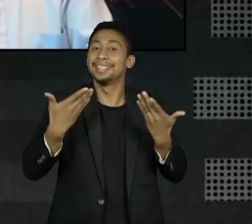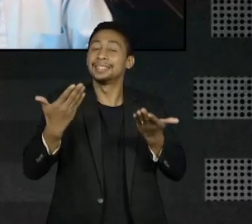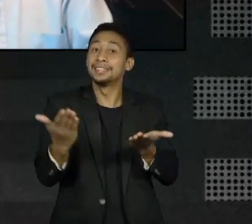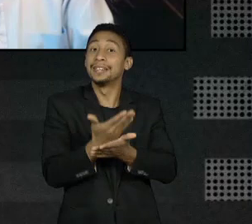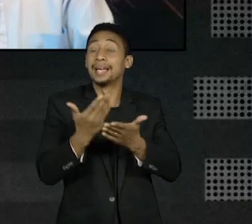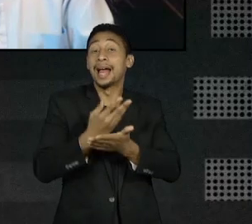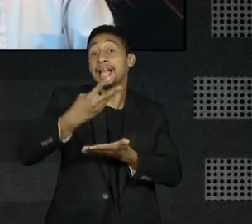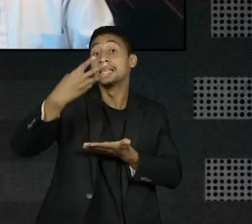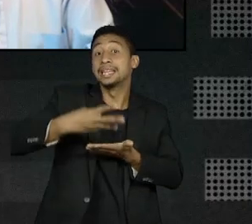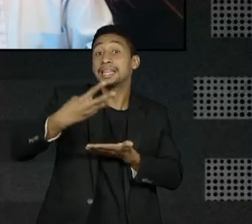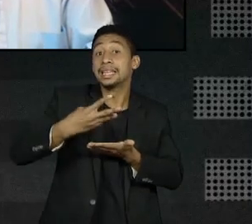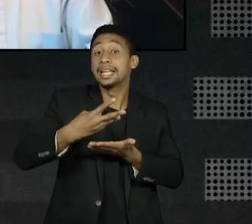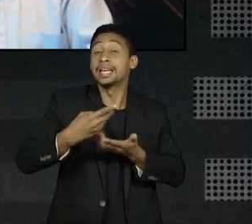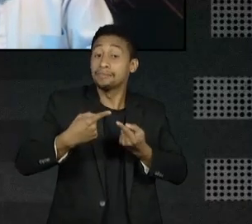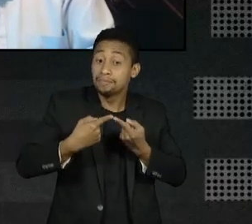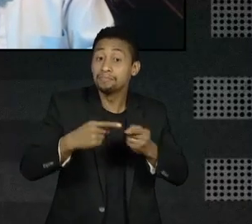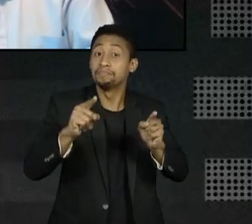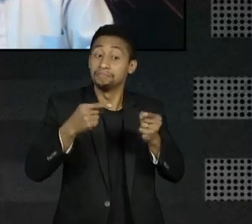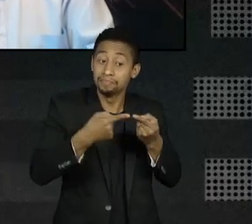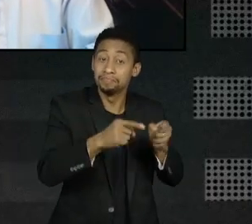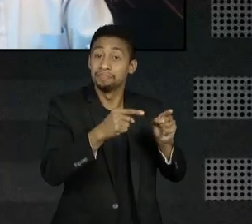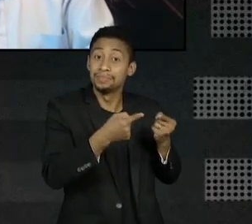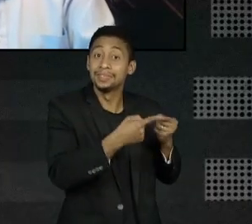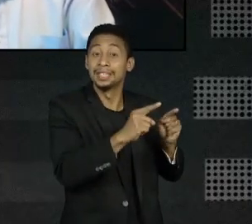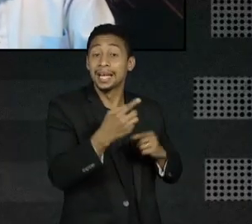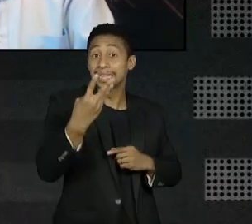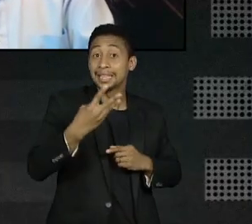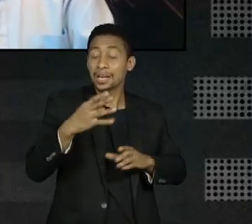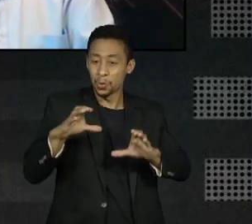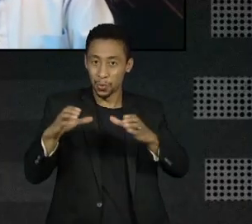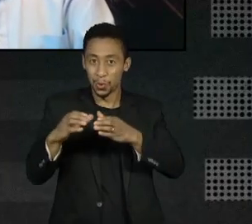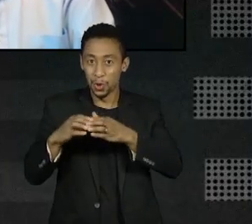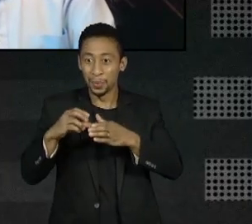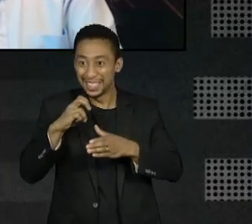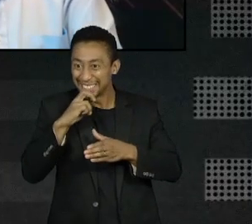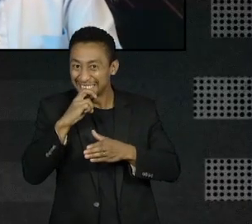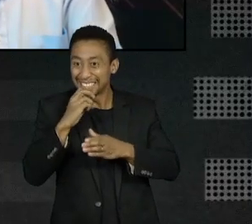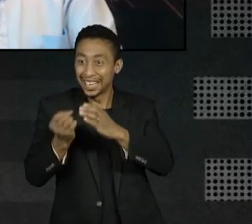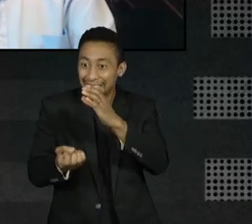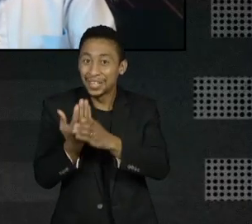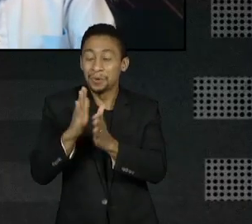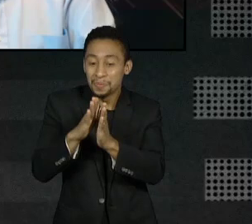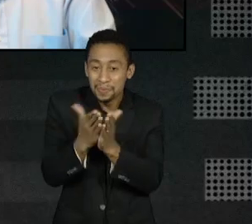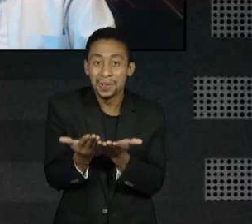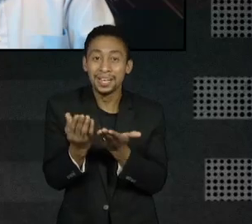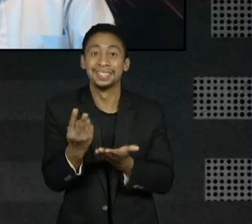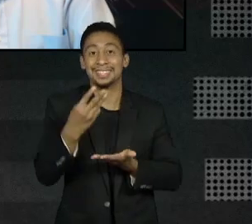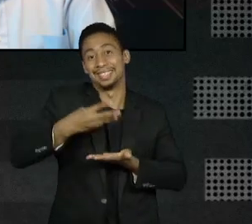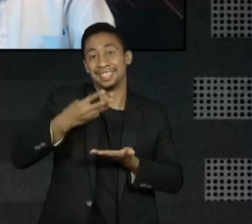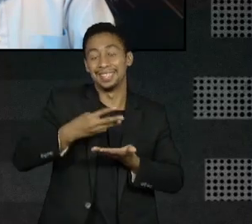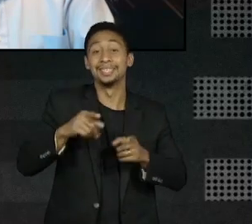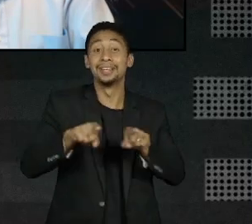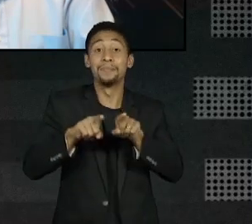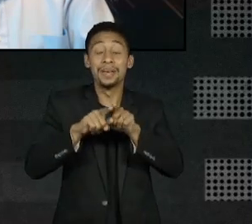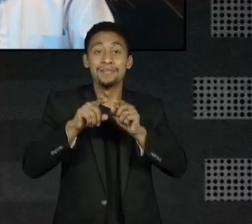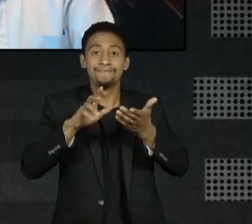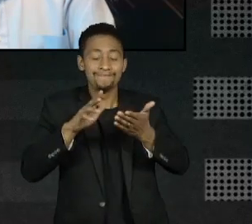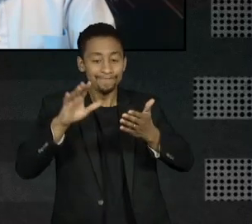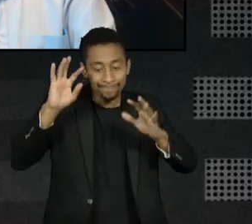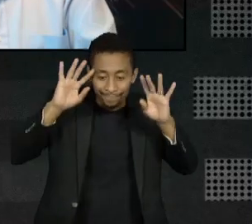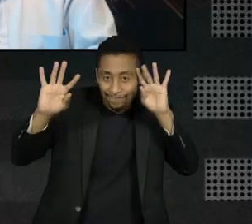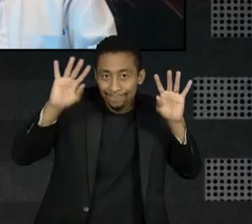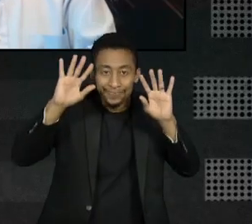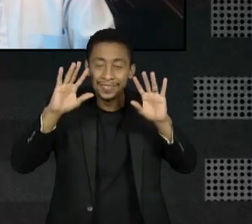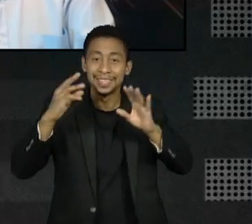3 livros, né, com a Turma da Mônica, e eu fazendo 35 reflexões de filosofia em cada um desses